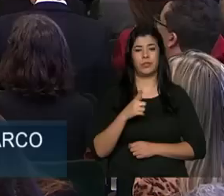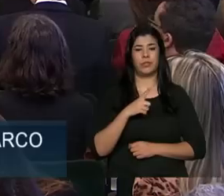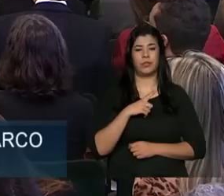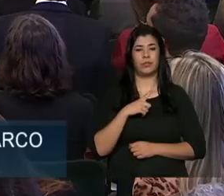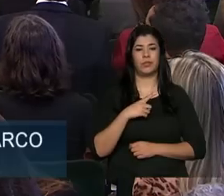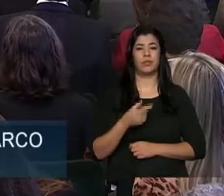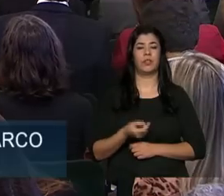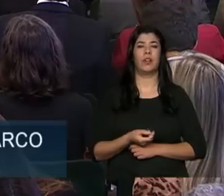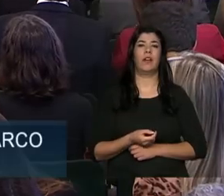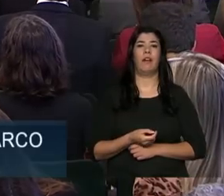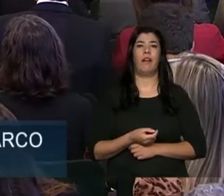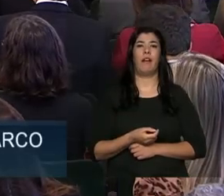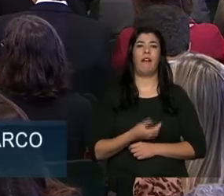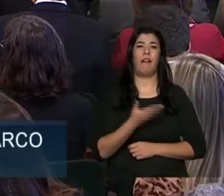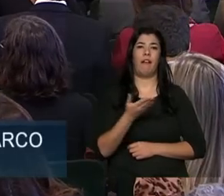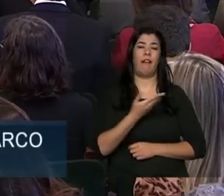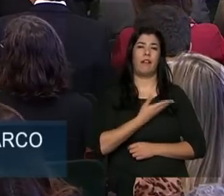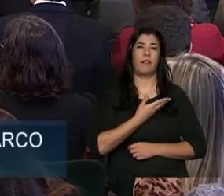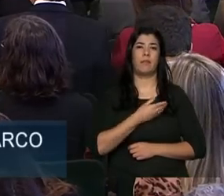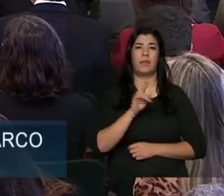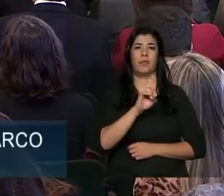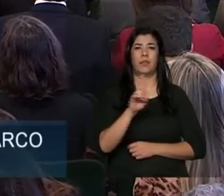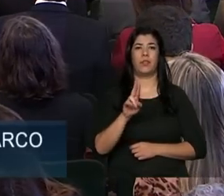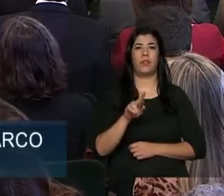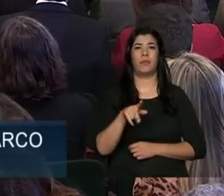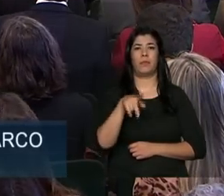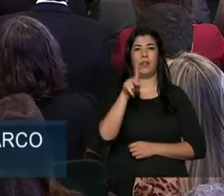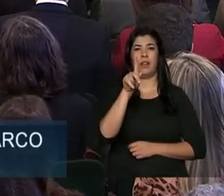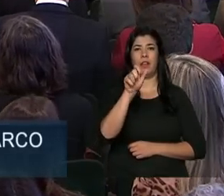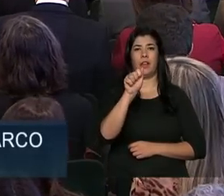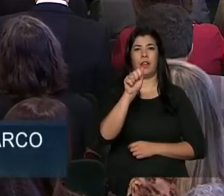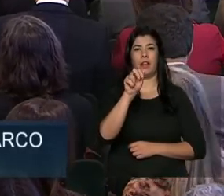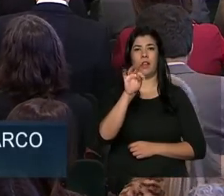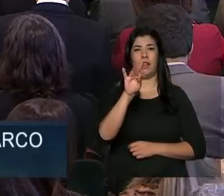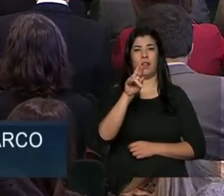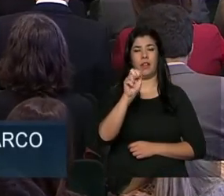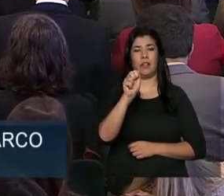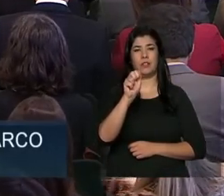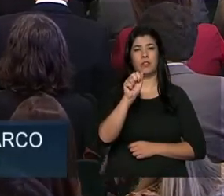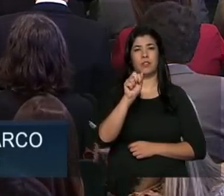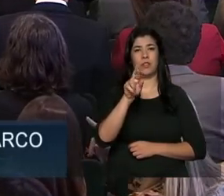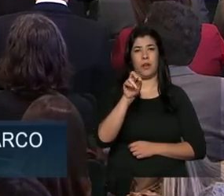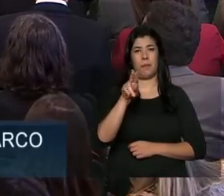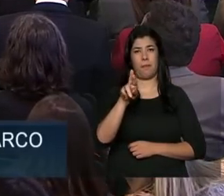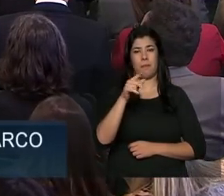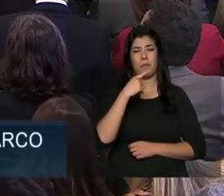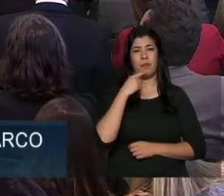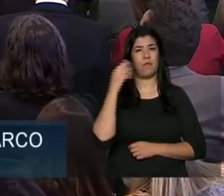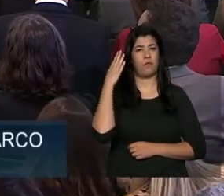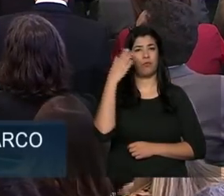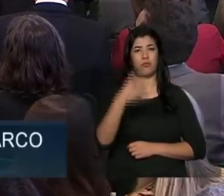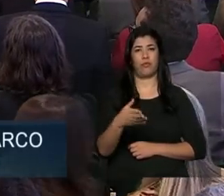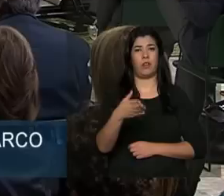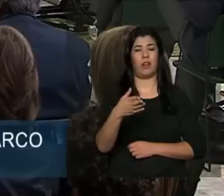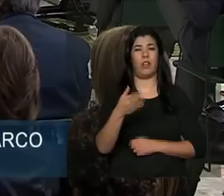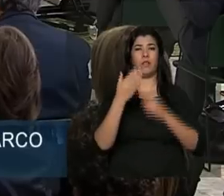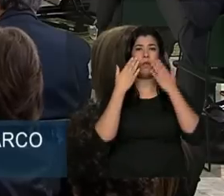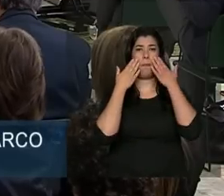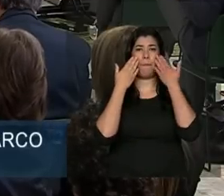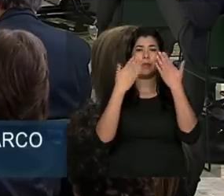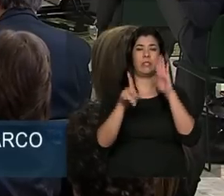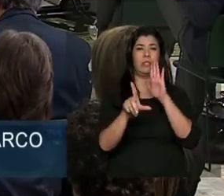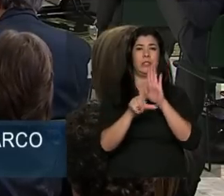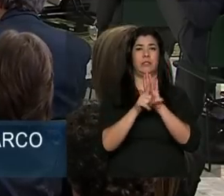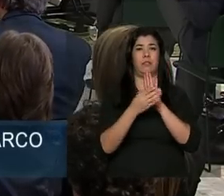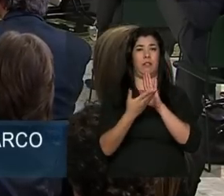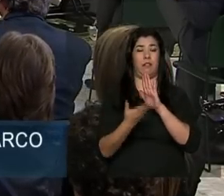Kátia Regina, conhecida também como ministra Kátia Abreu, mas para podermos ir direto na apresentação da lei,